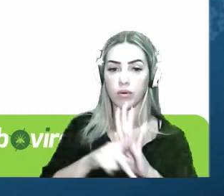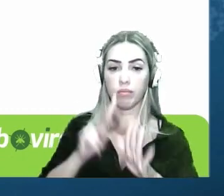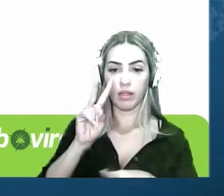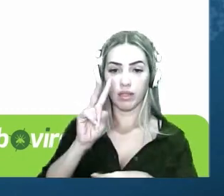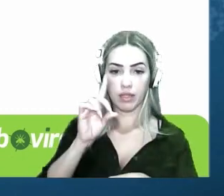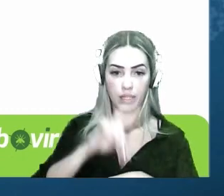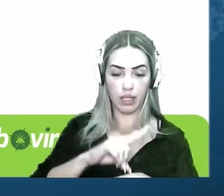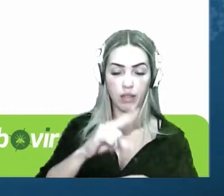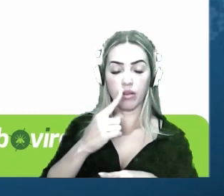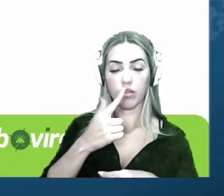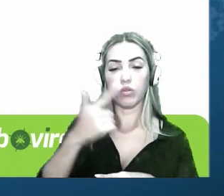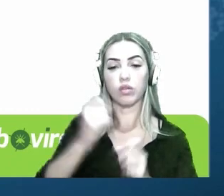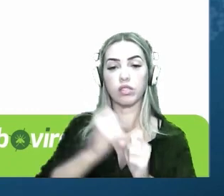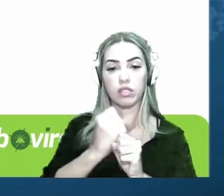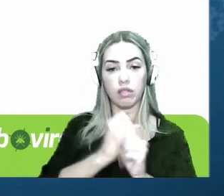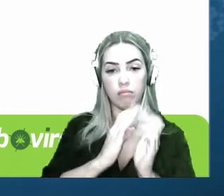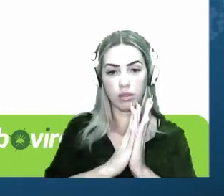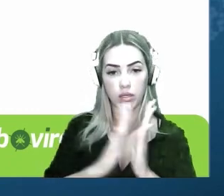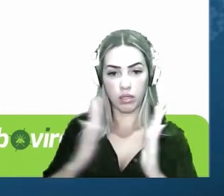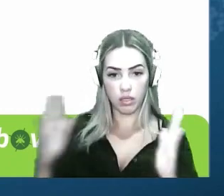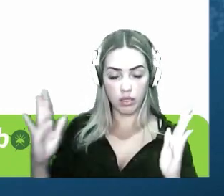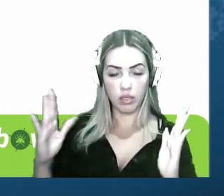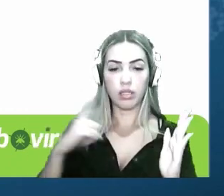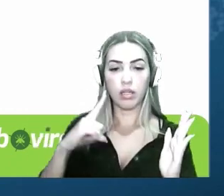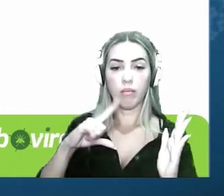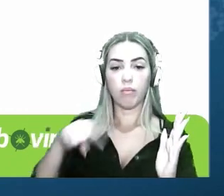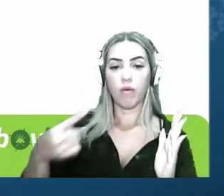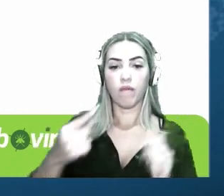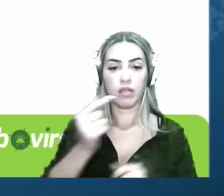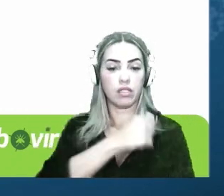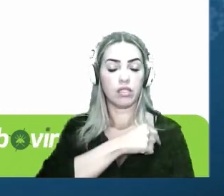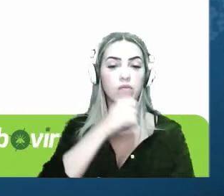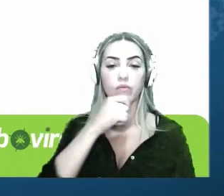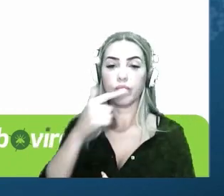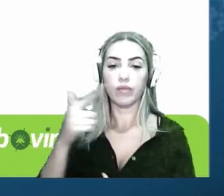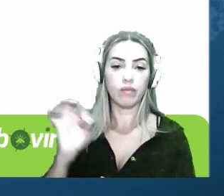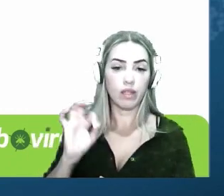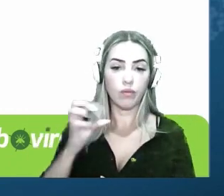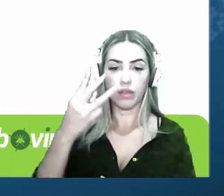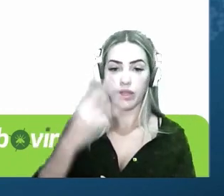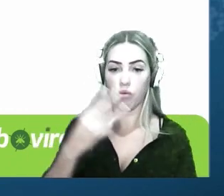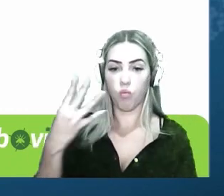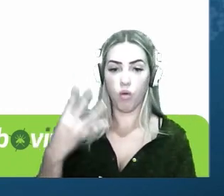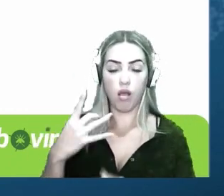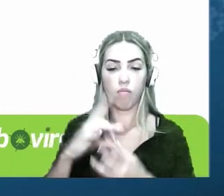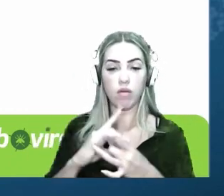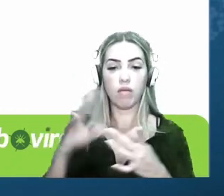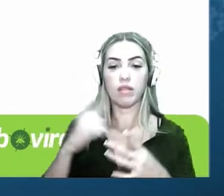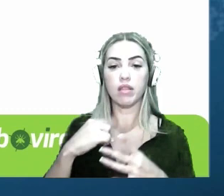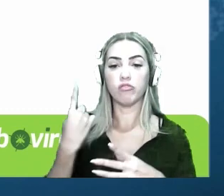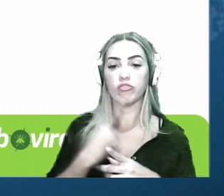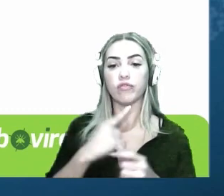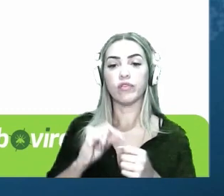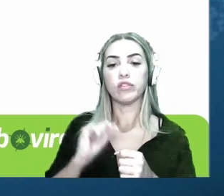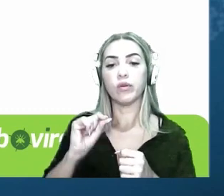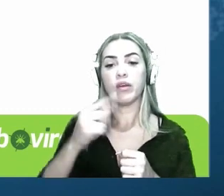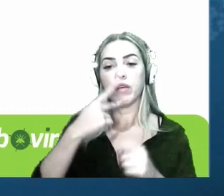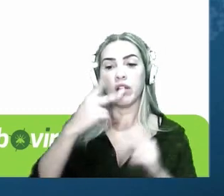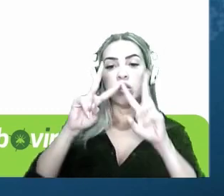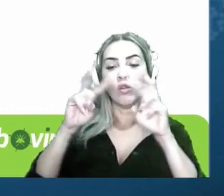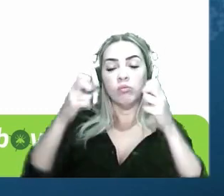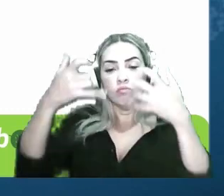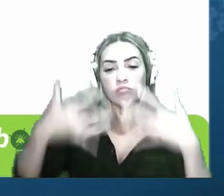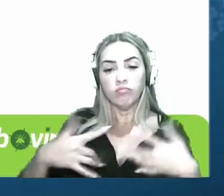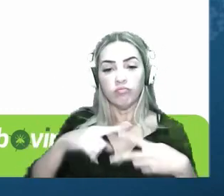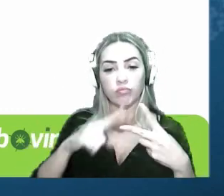de seguimento pós-vacinação. Não houveram casos de dengue 3 e dengue 4 que nos permitam falar sobre a eficácia para esses 2 sorotipos